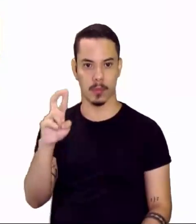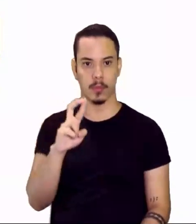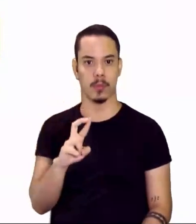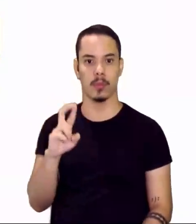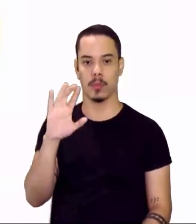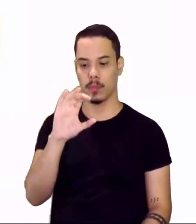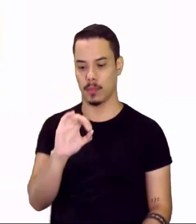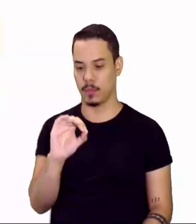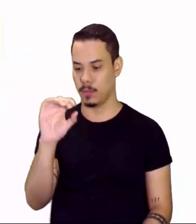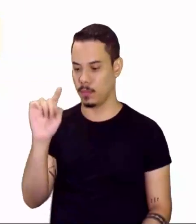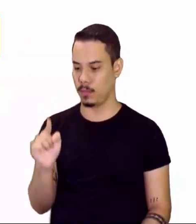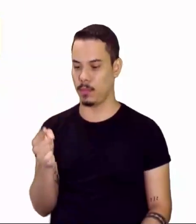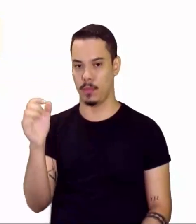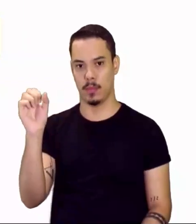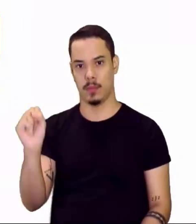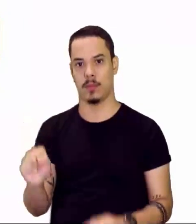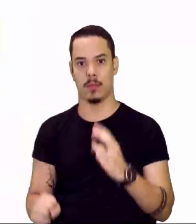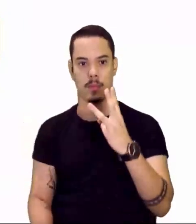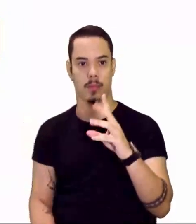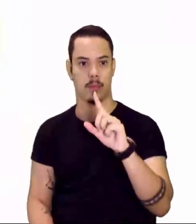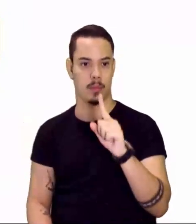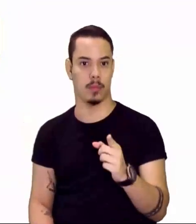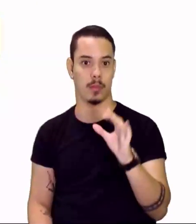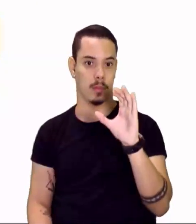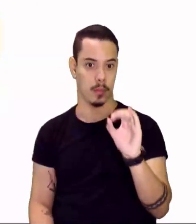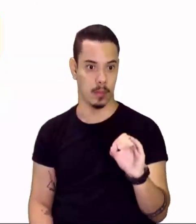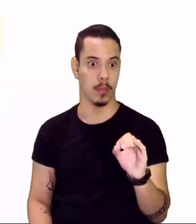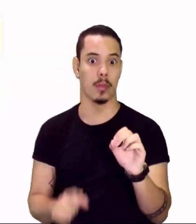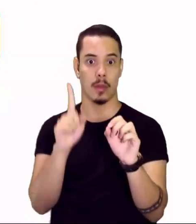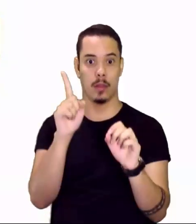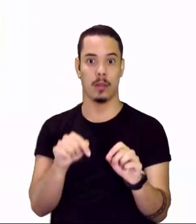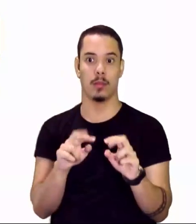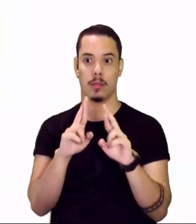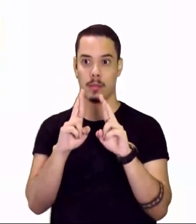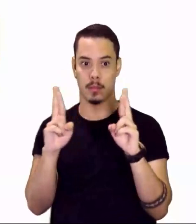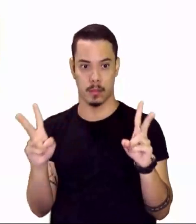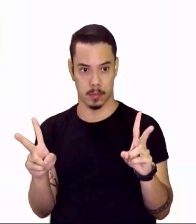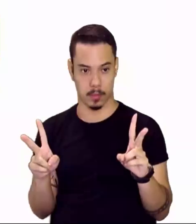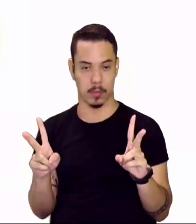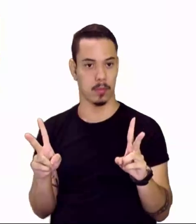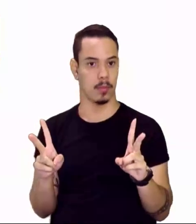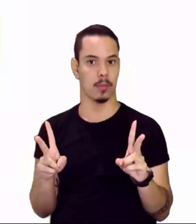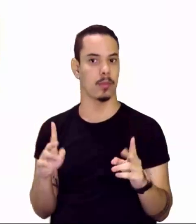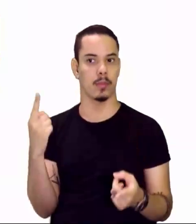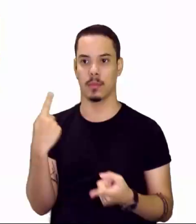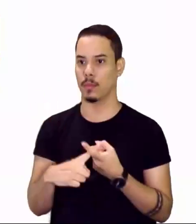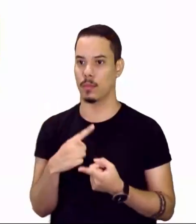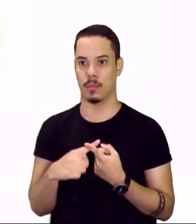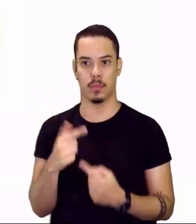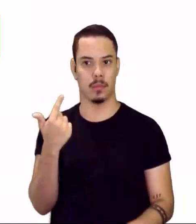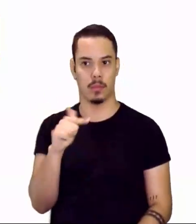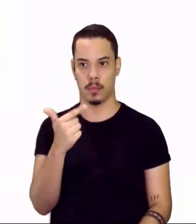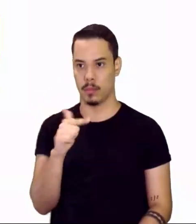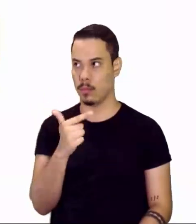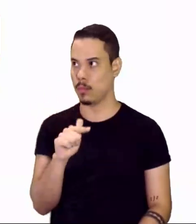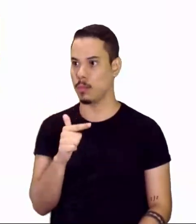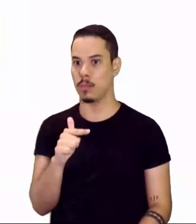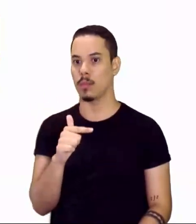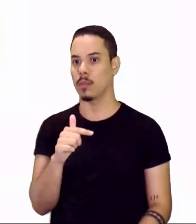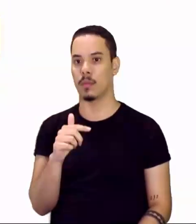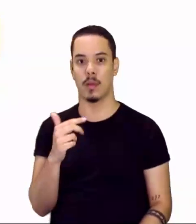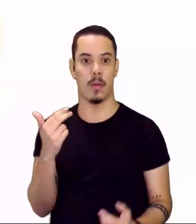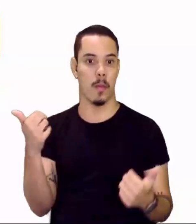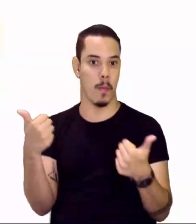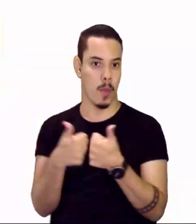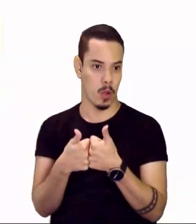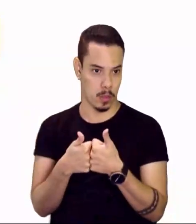eletronegatividade dos nossos elementos que estão envolvidos, ela é diferente, né, professor Almeida? Ela não é uma eletronegatividade Exatamente,